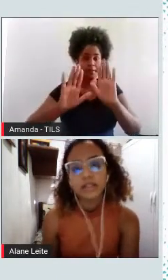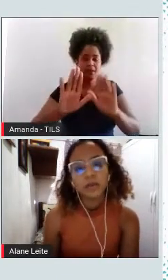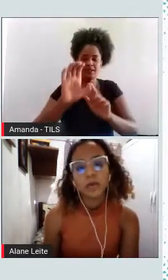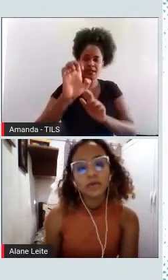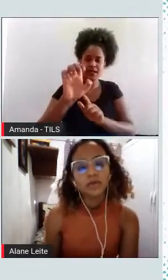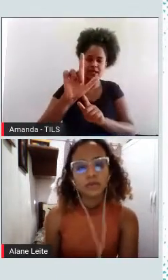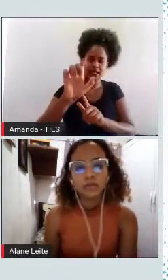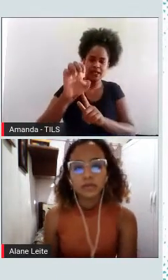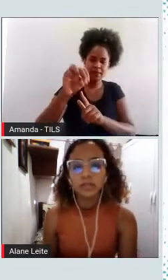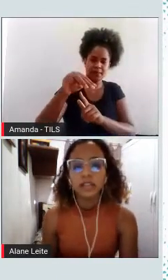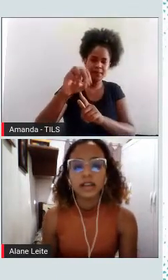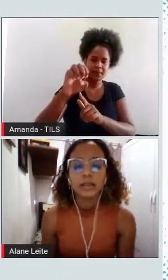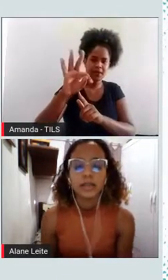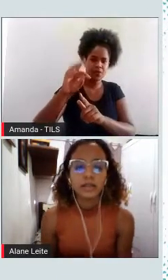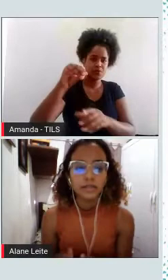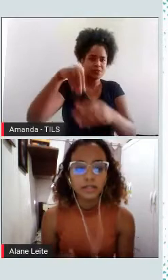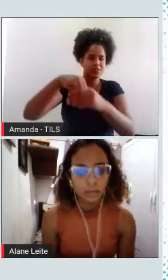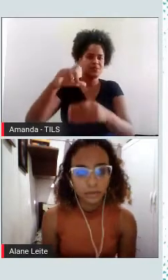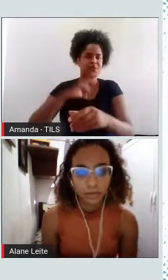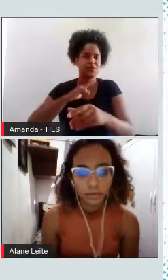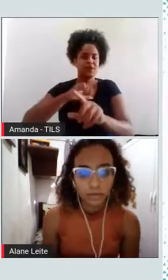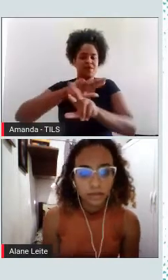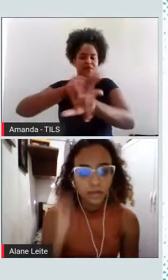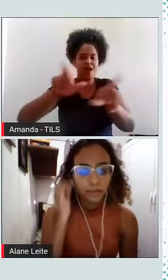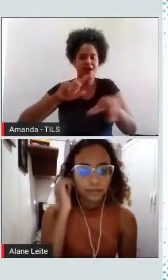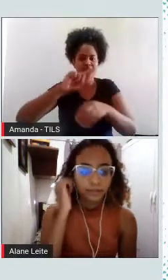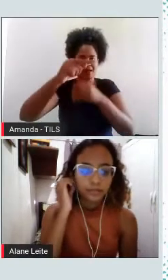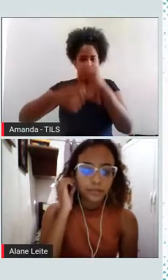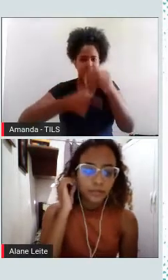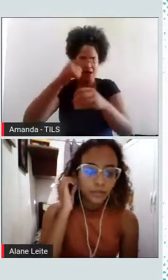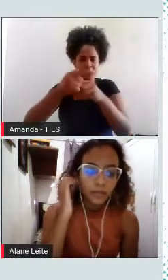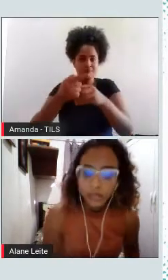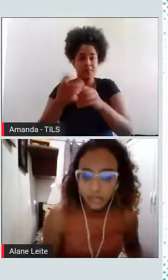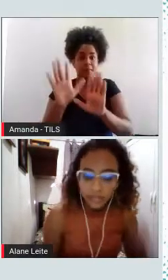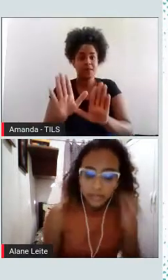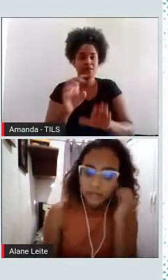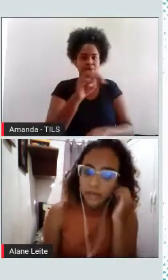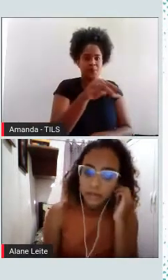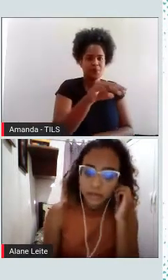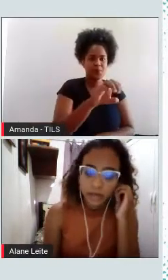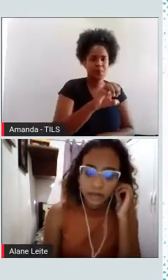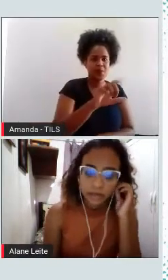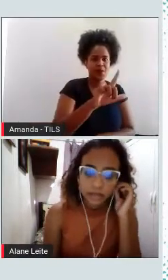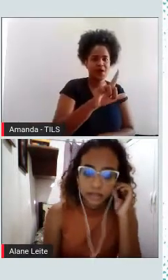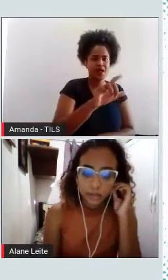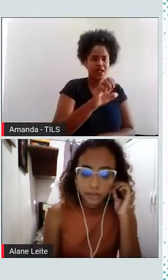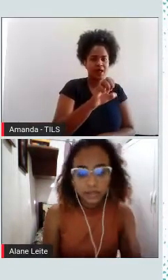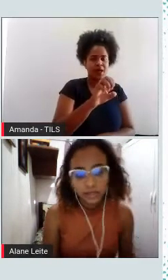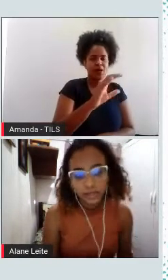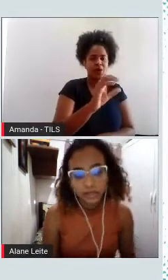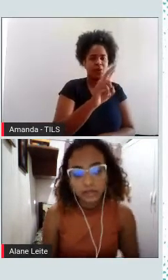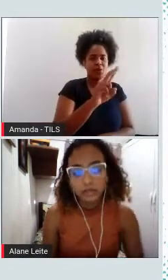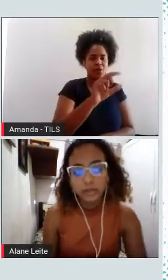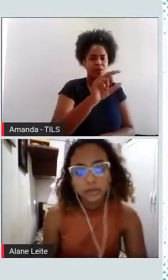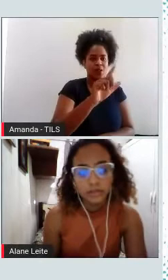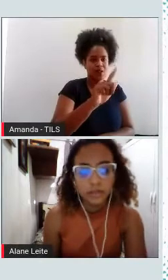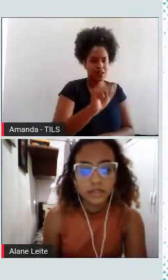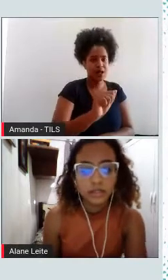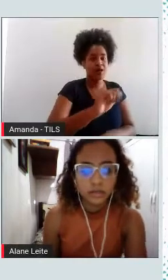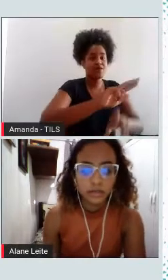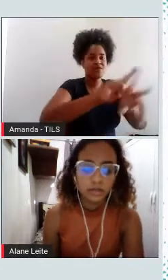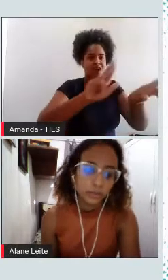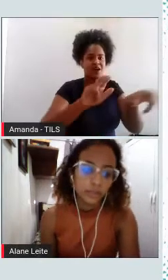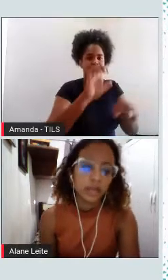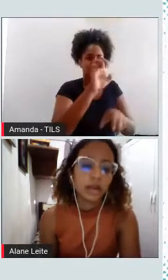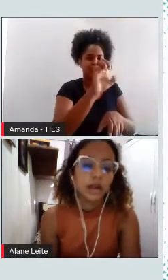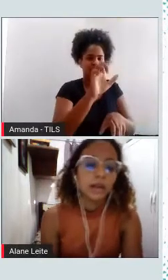ela vai ser um conjunto de elementos químicos. E as moléculas elas podem ser subdivididas